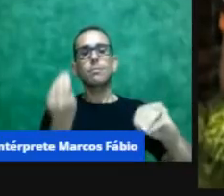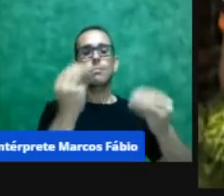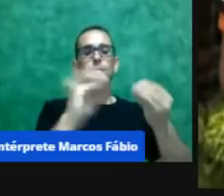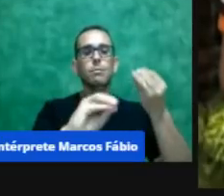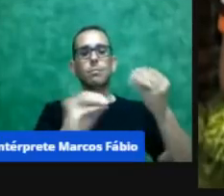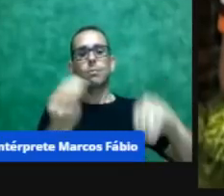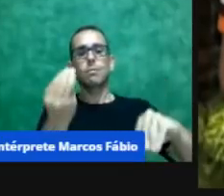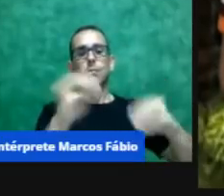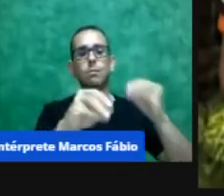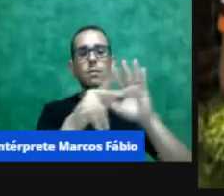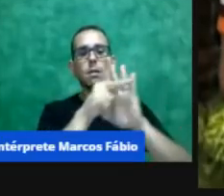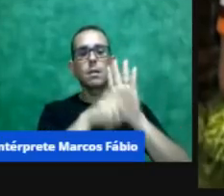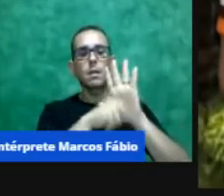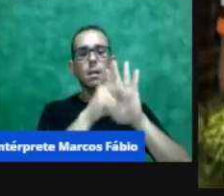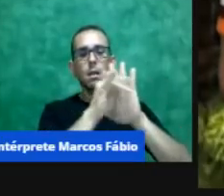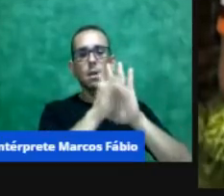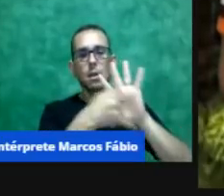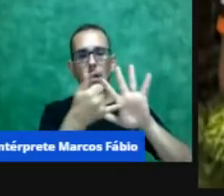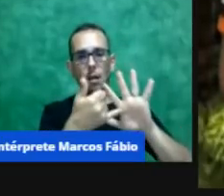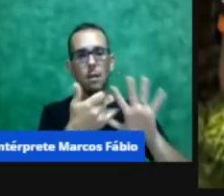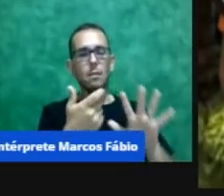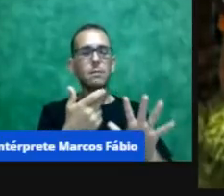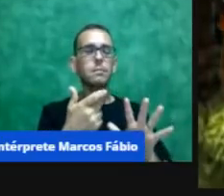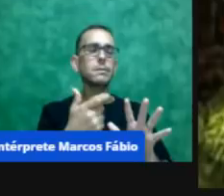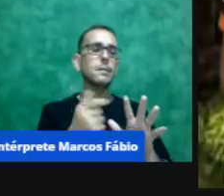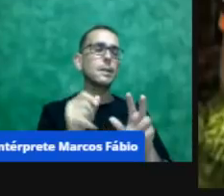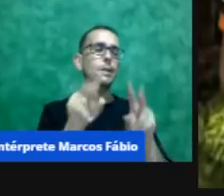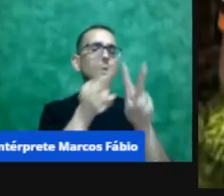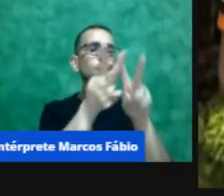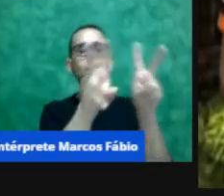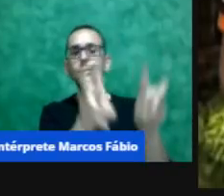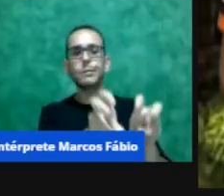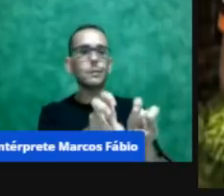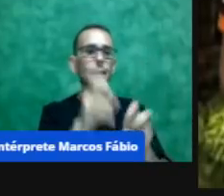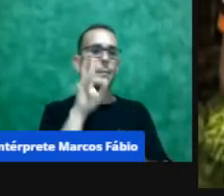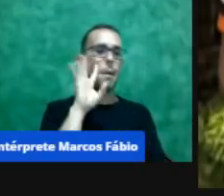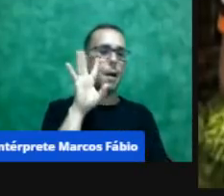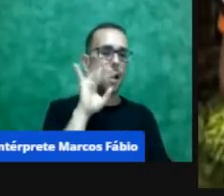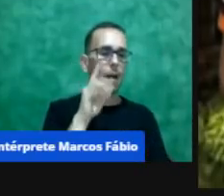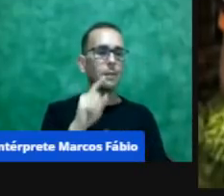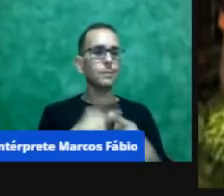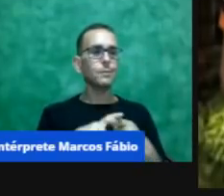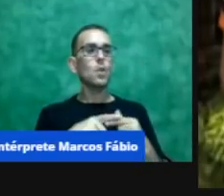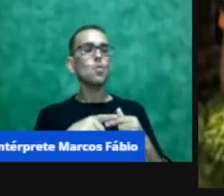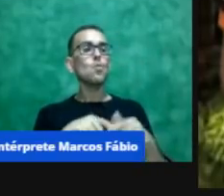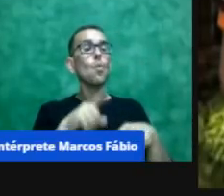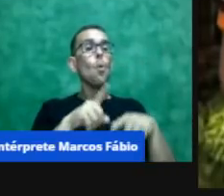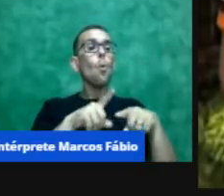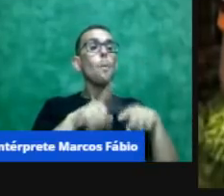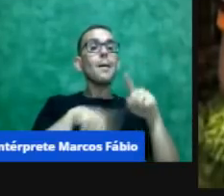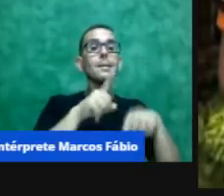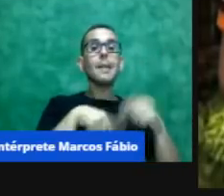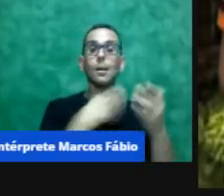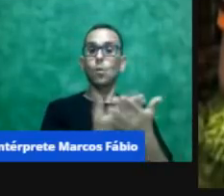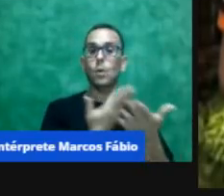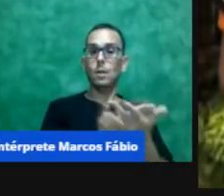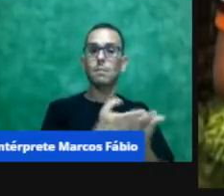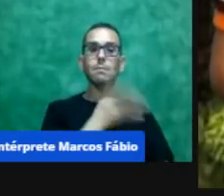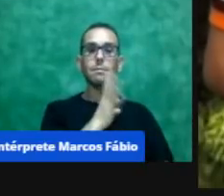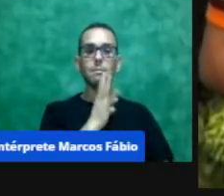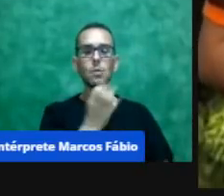planejamento a unidade temática que eu trabalho, o objeto conhecimento, quais são